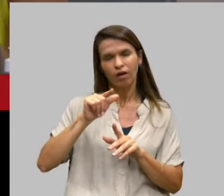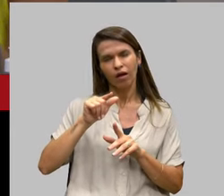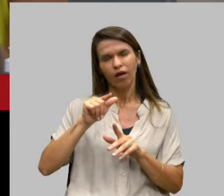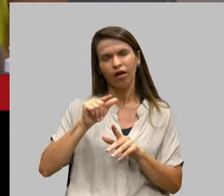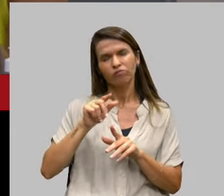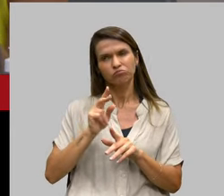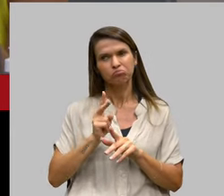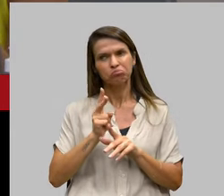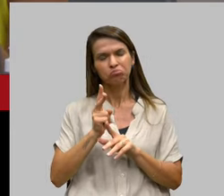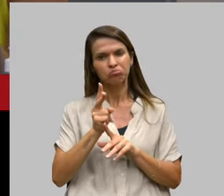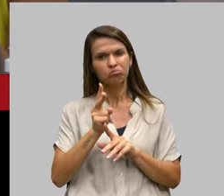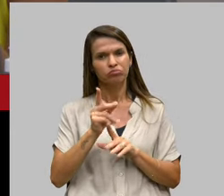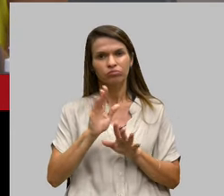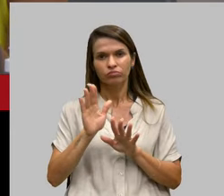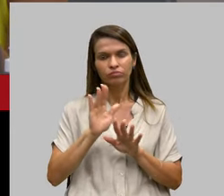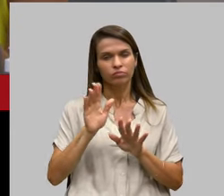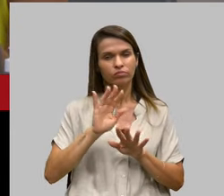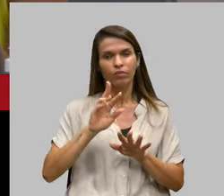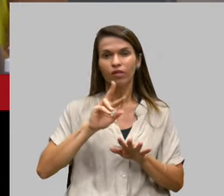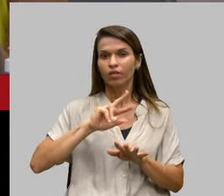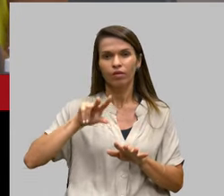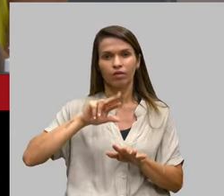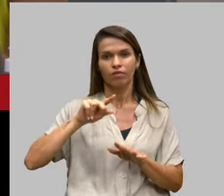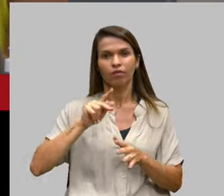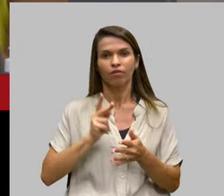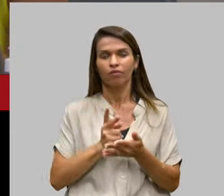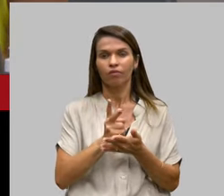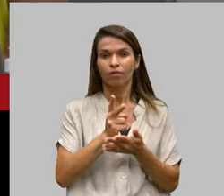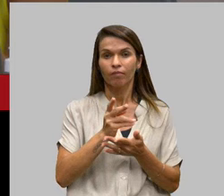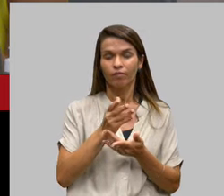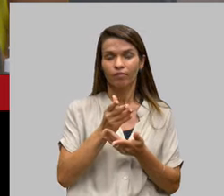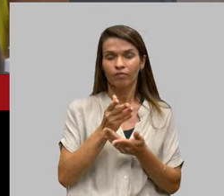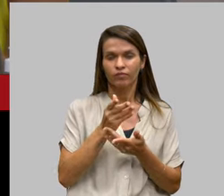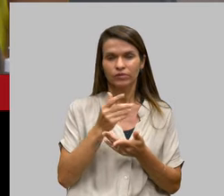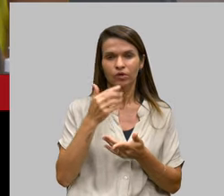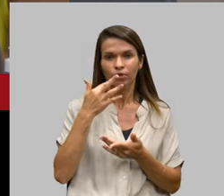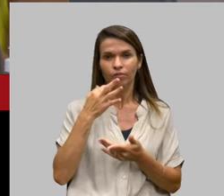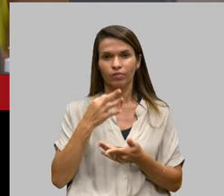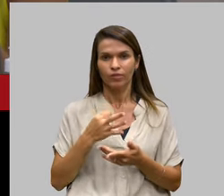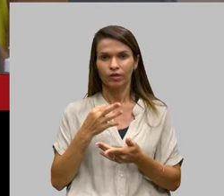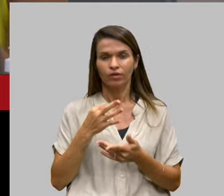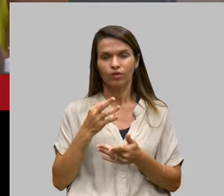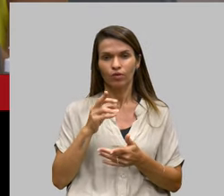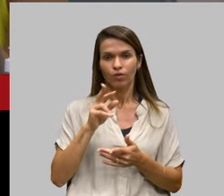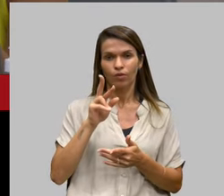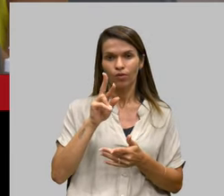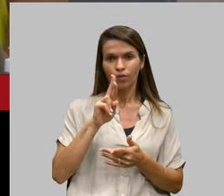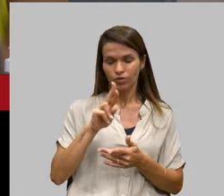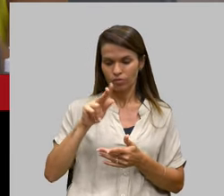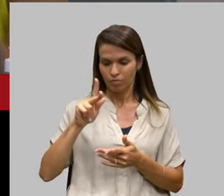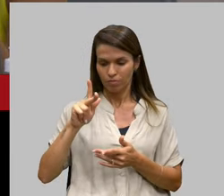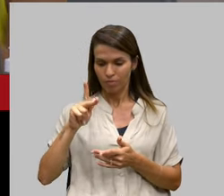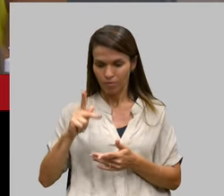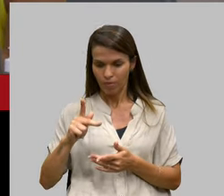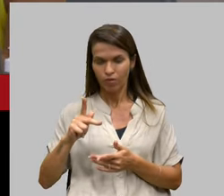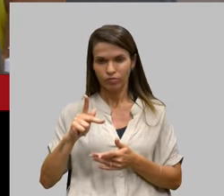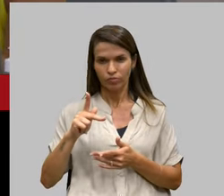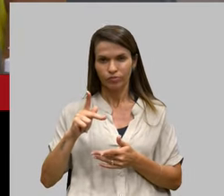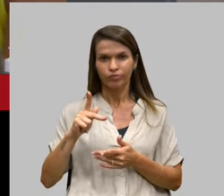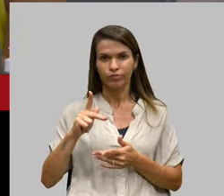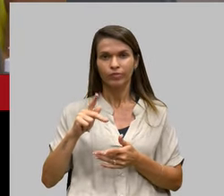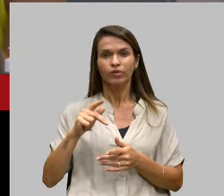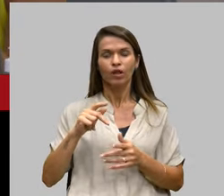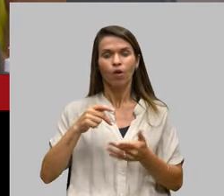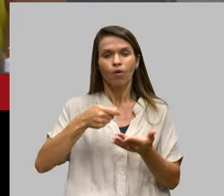e na verdade não era uma facultatividade para você eh instituir um regime próprio um regime próprio de previdência você tem